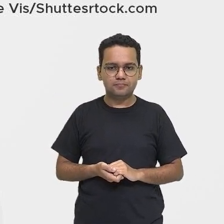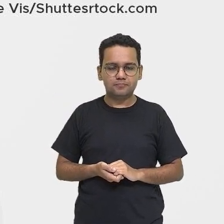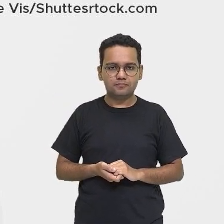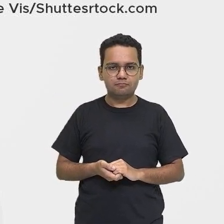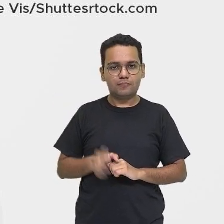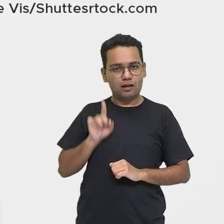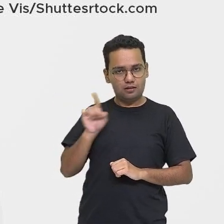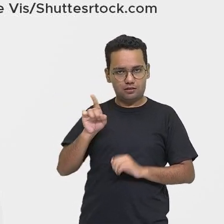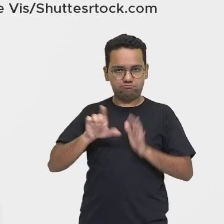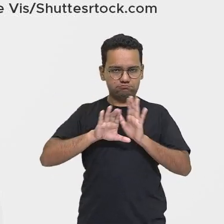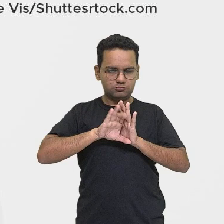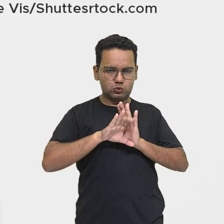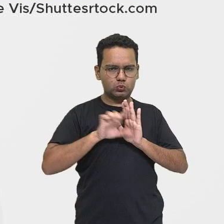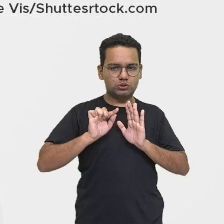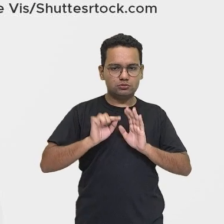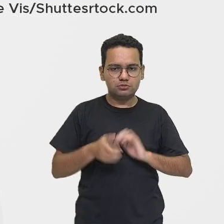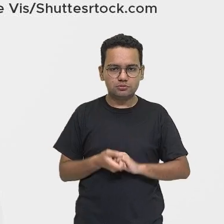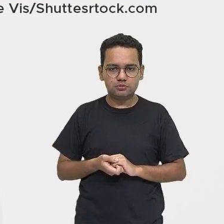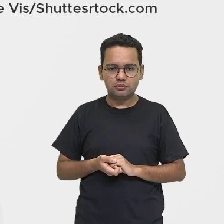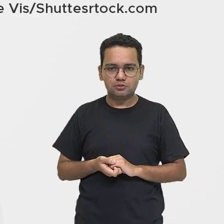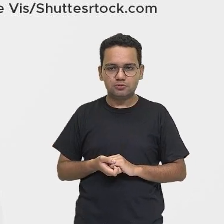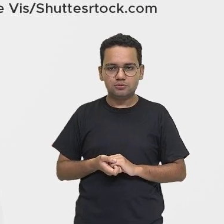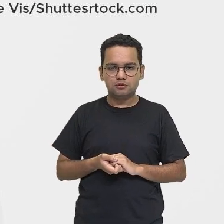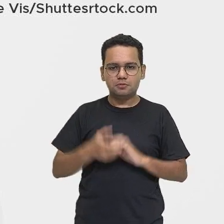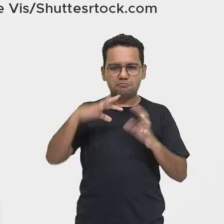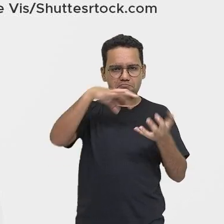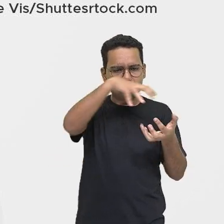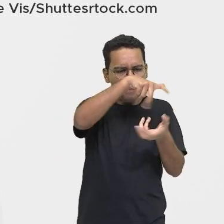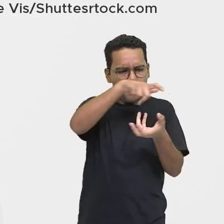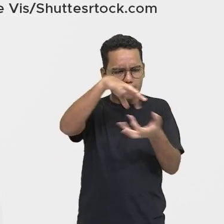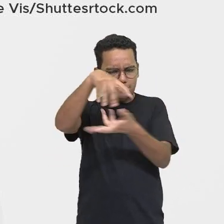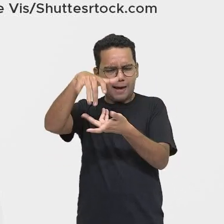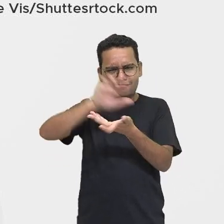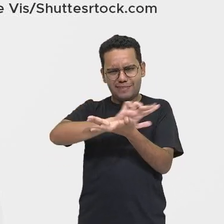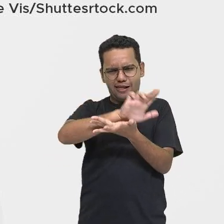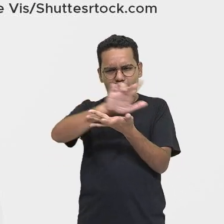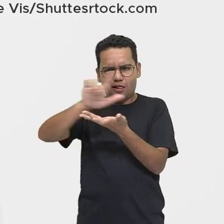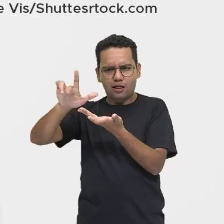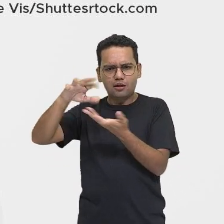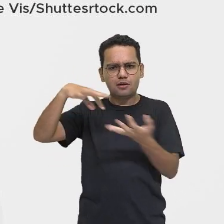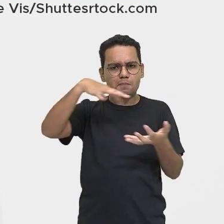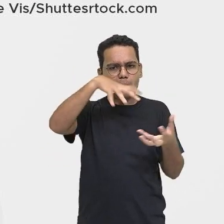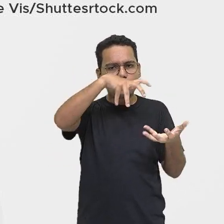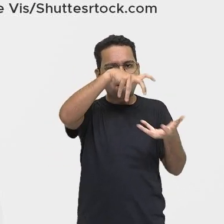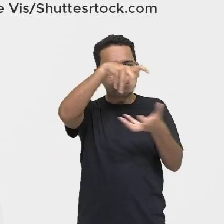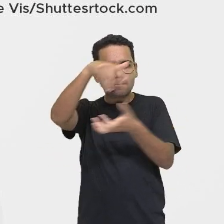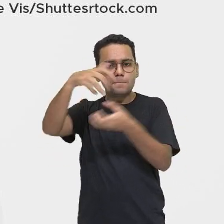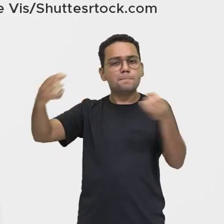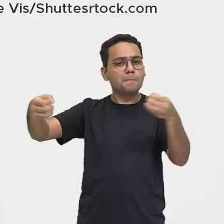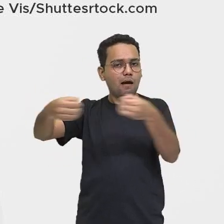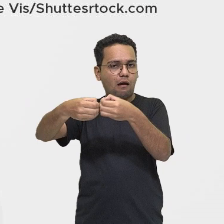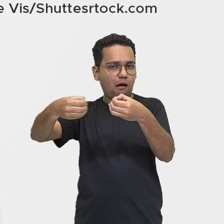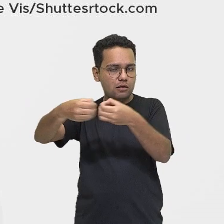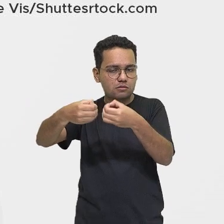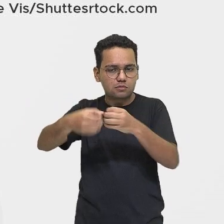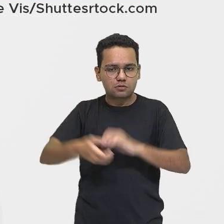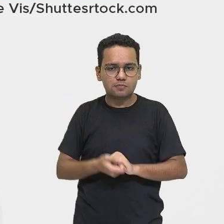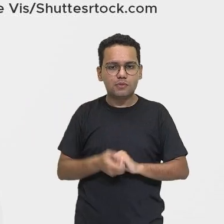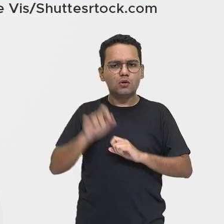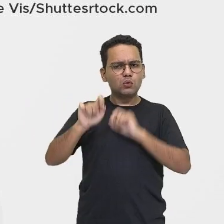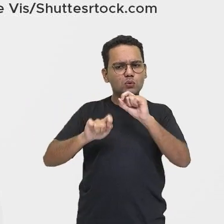definição, os planetas, aí você tem nessa imagem, estão muito mais próximos de nós do que